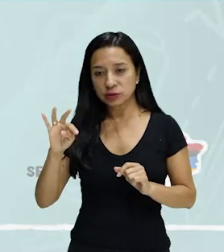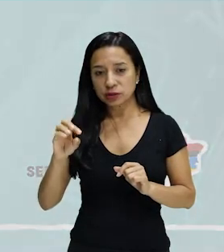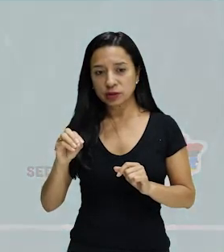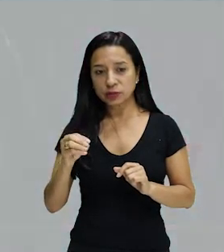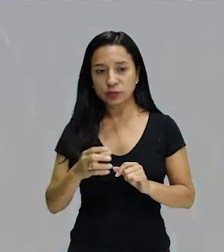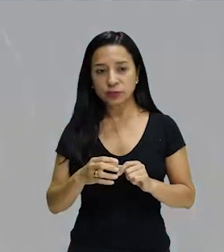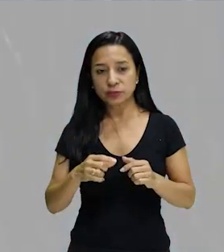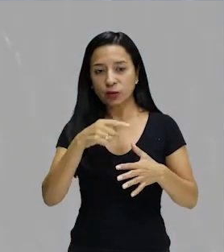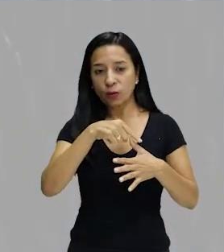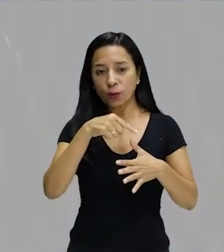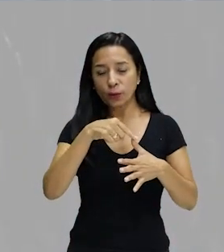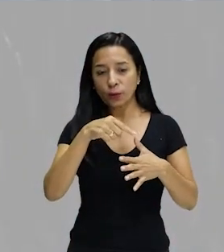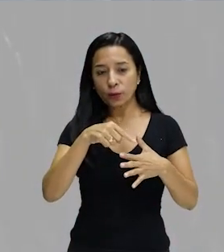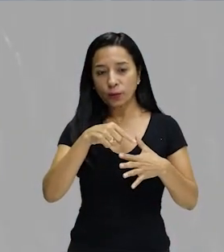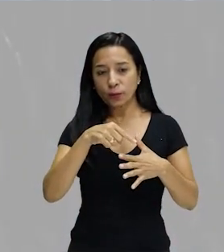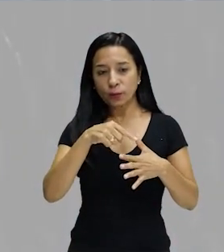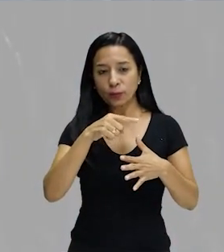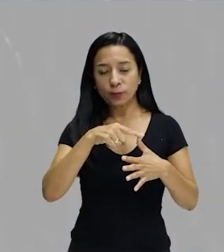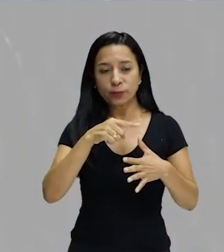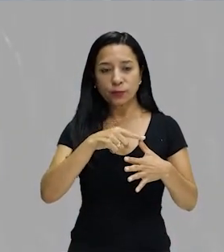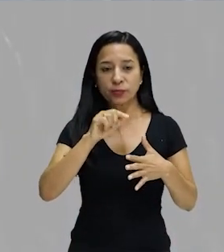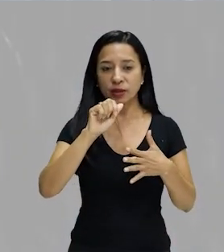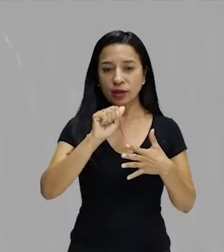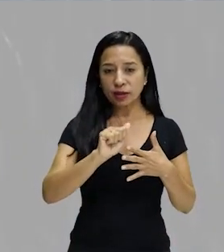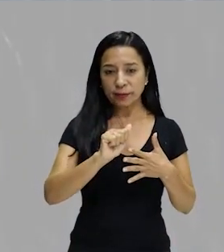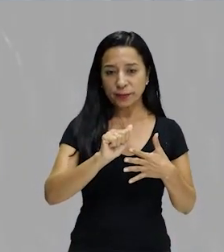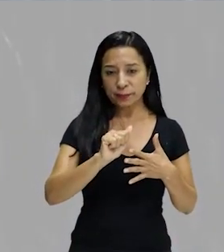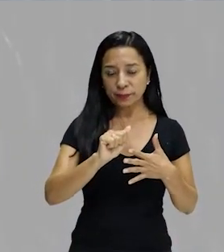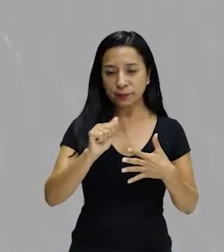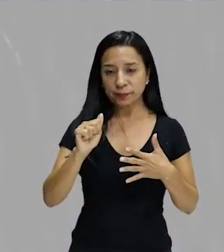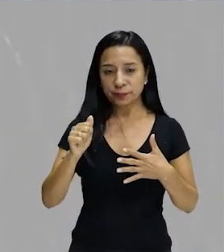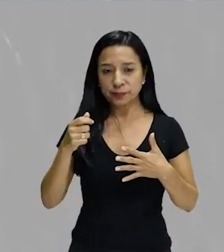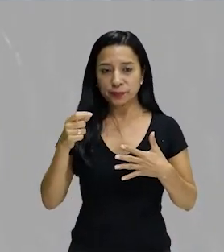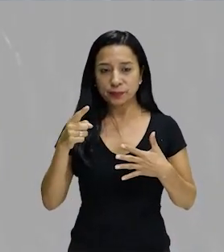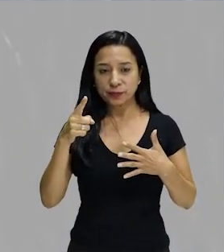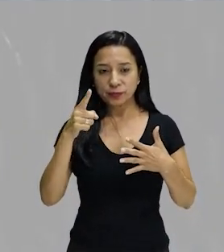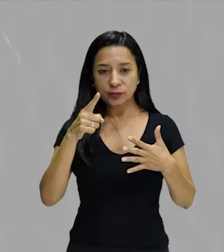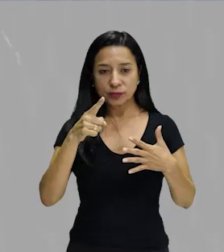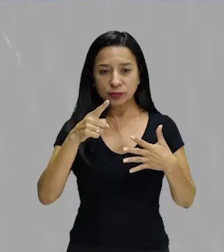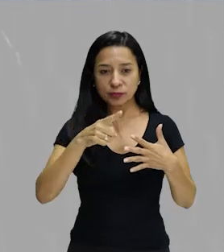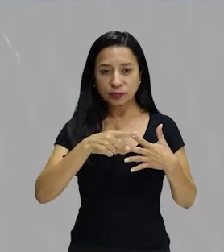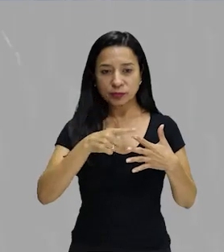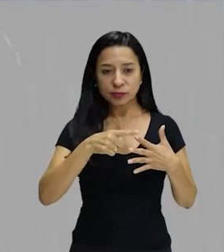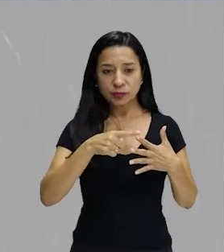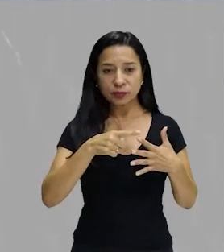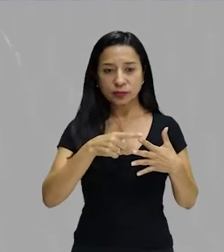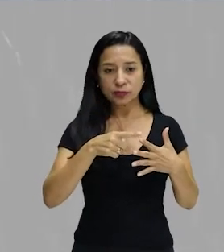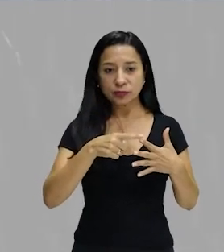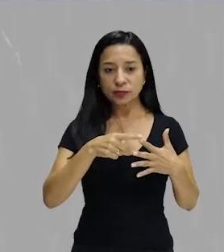era pequeno, todos sempre implicavam comigo.